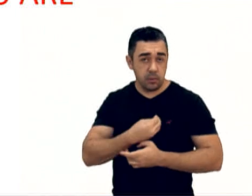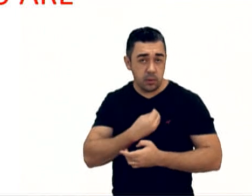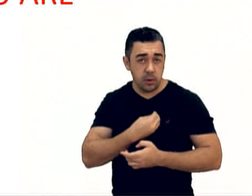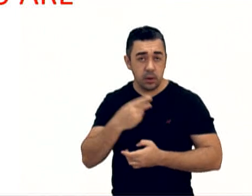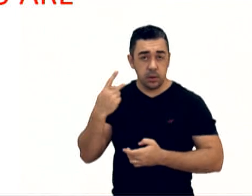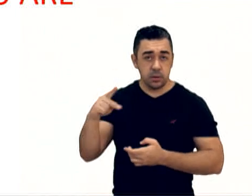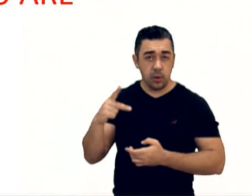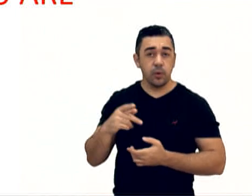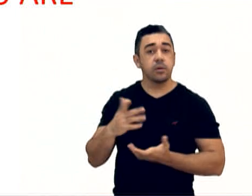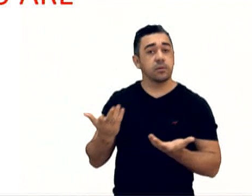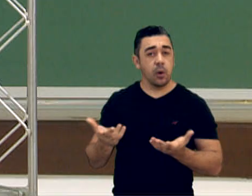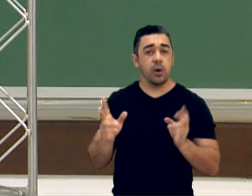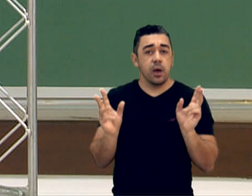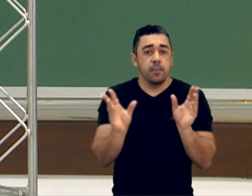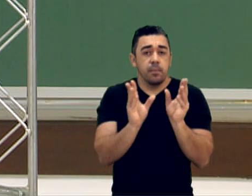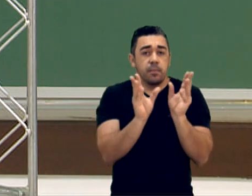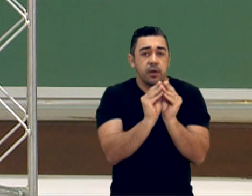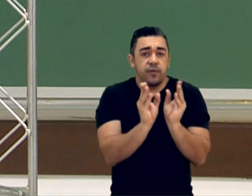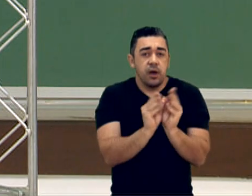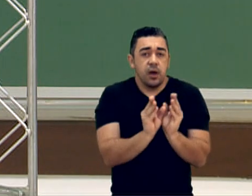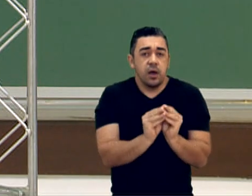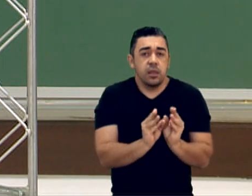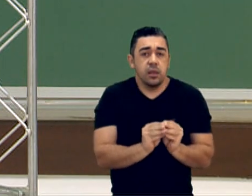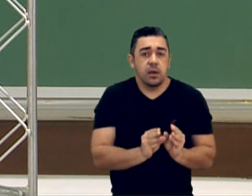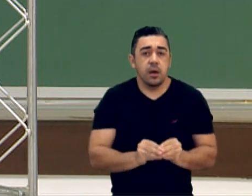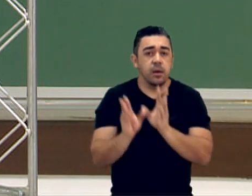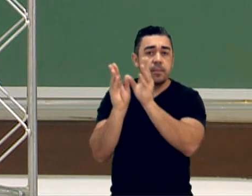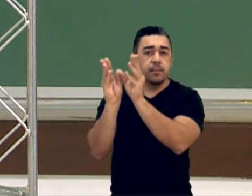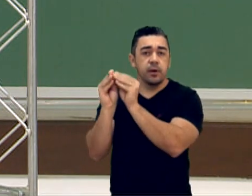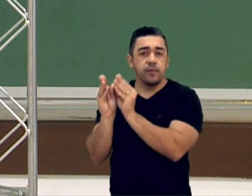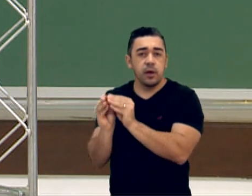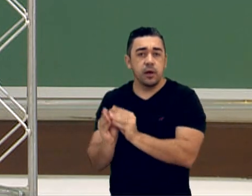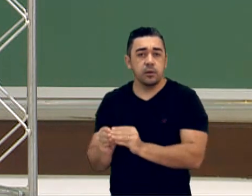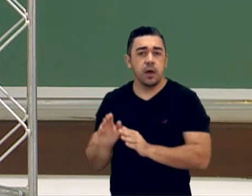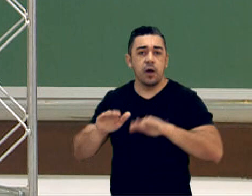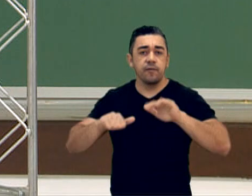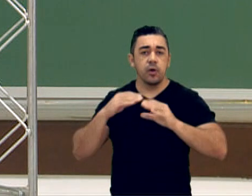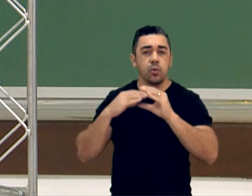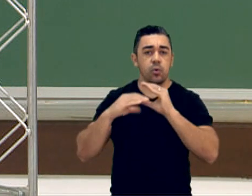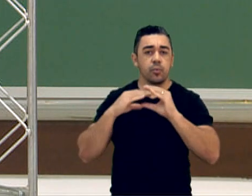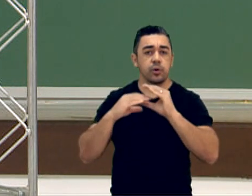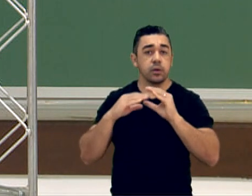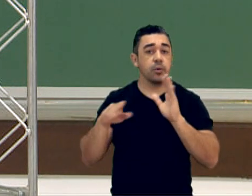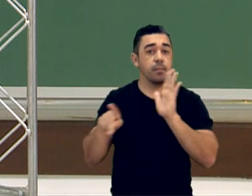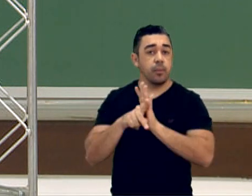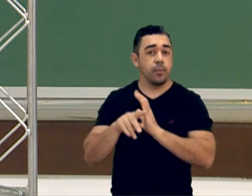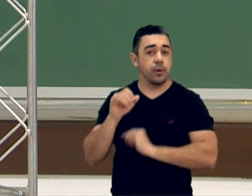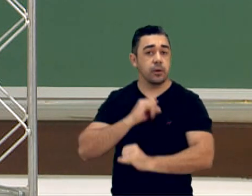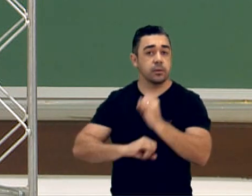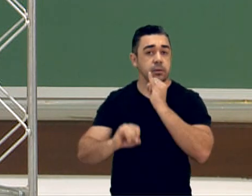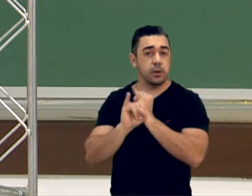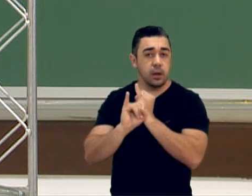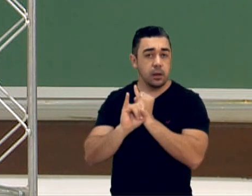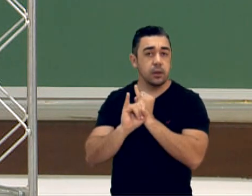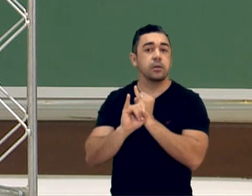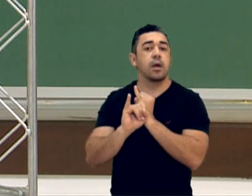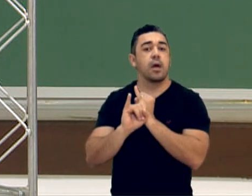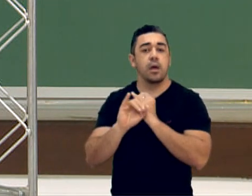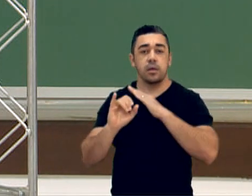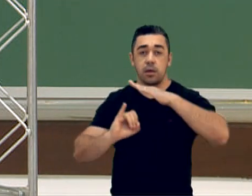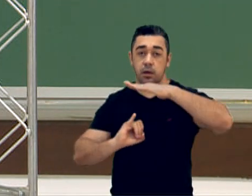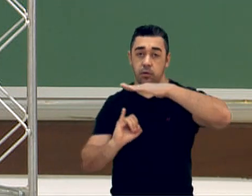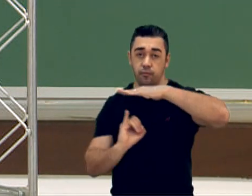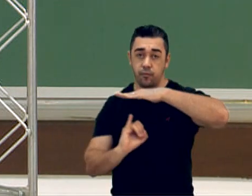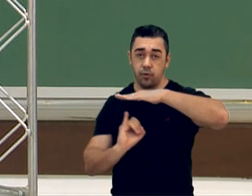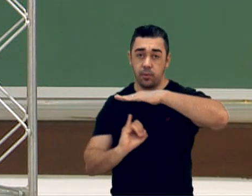é. Então, essas são as formas abreviadas que normalmente a gente encontra numa comunicação da internet, uma comunicação